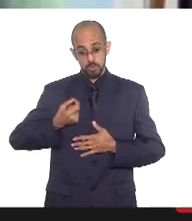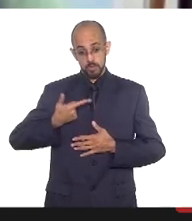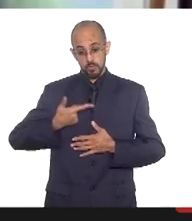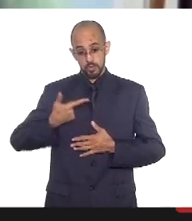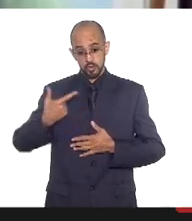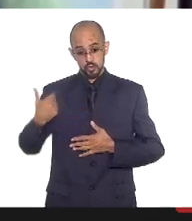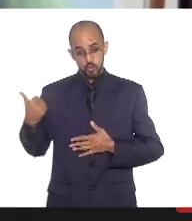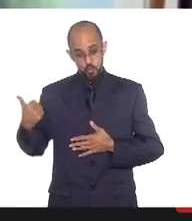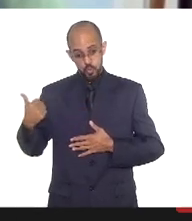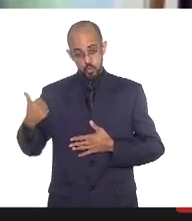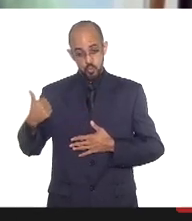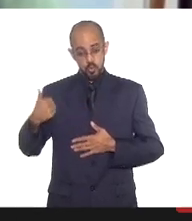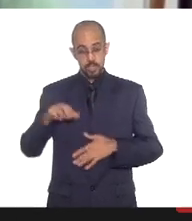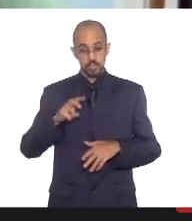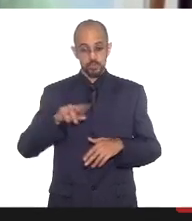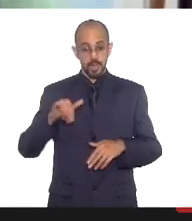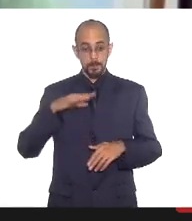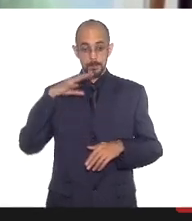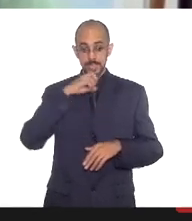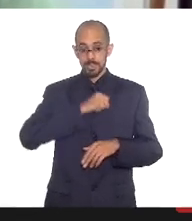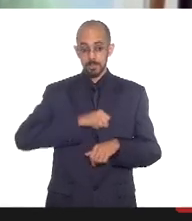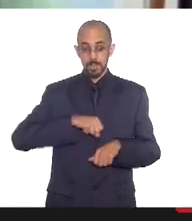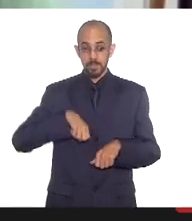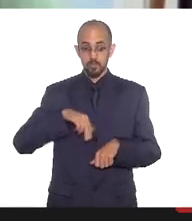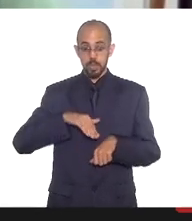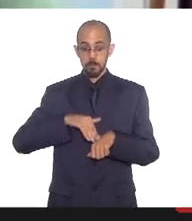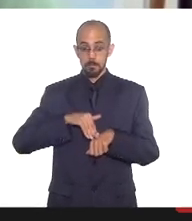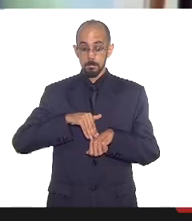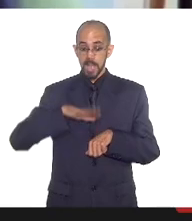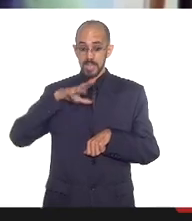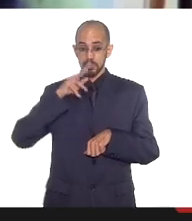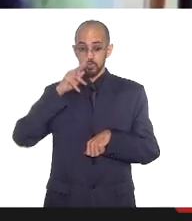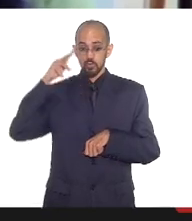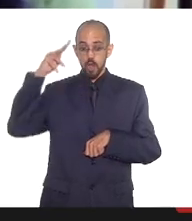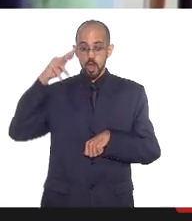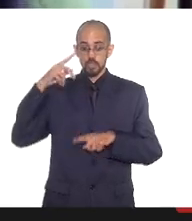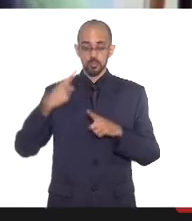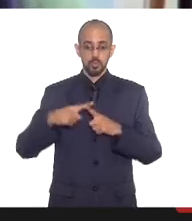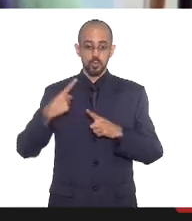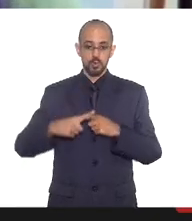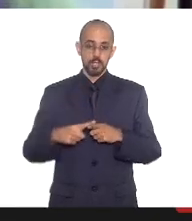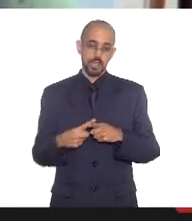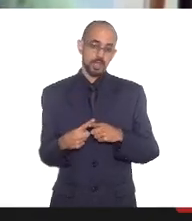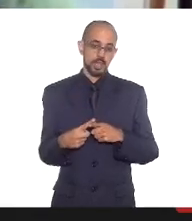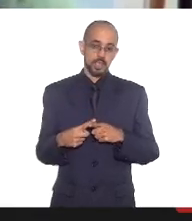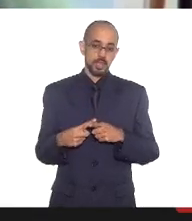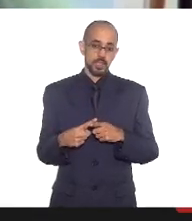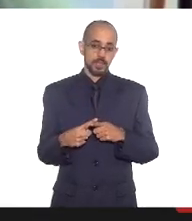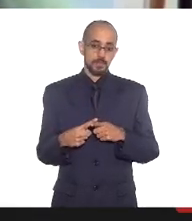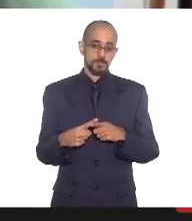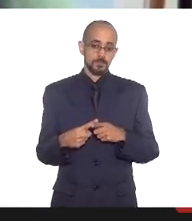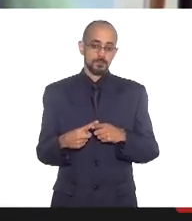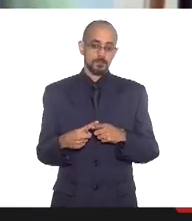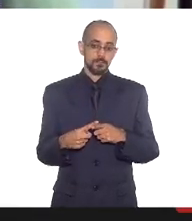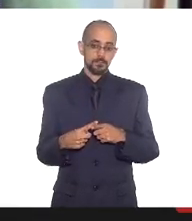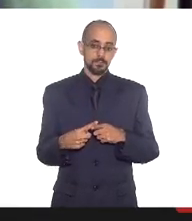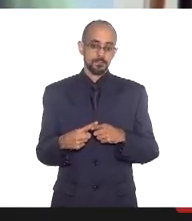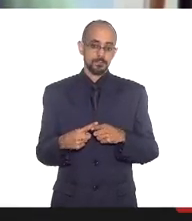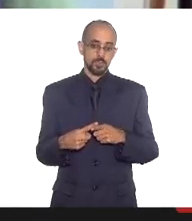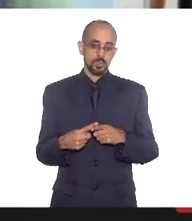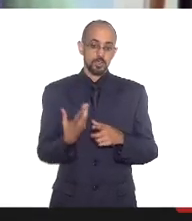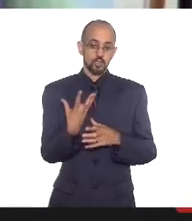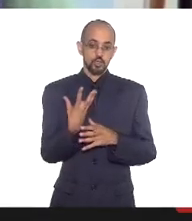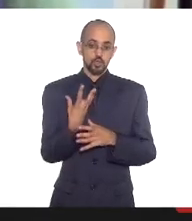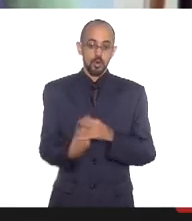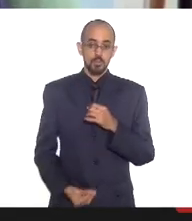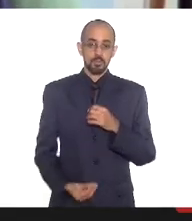ter que é 2020 foi muito mais aguda muito mais aguda porque o que sumiram no estado do Rio de Janeiro 2.500 litros